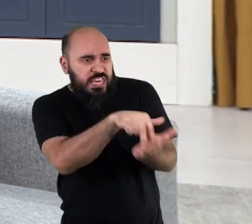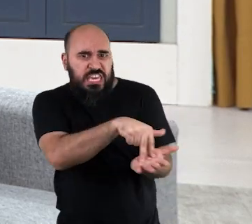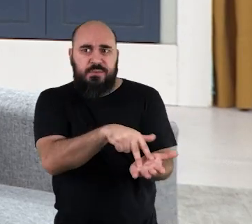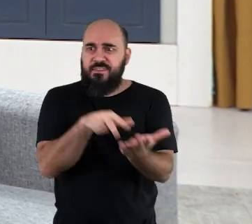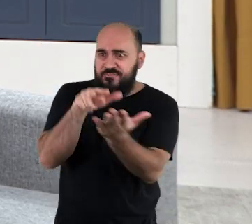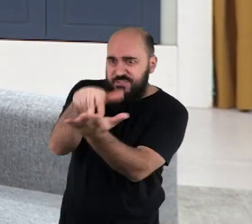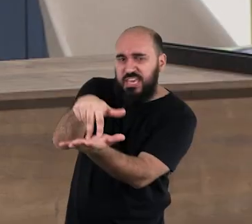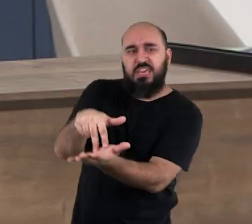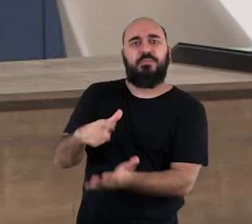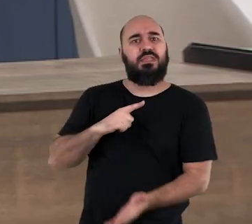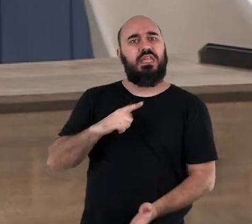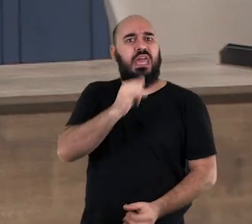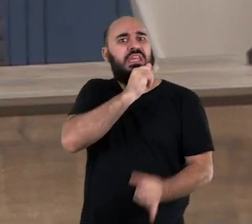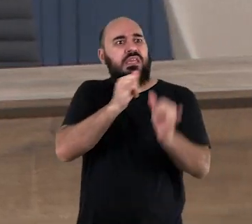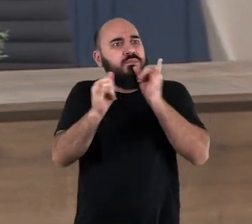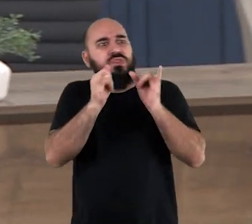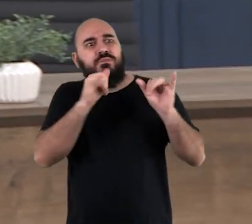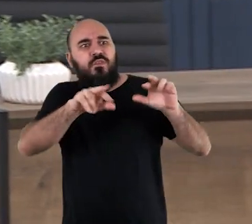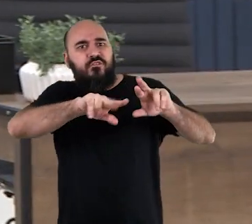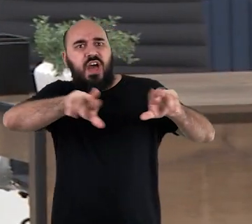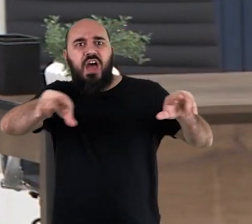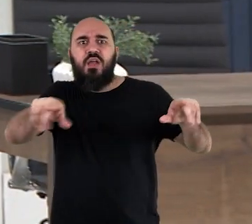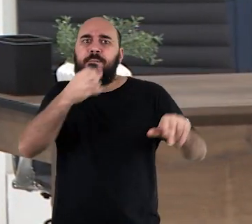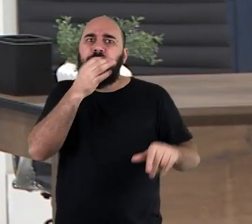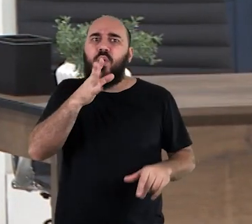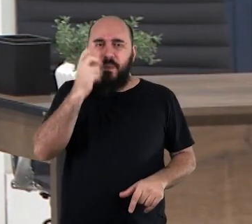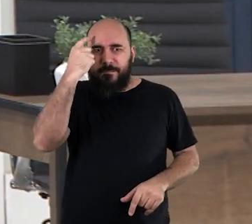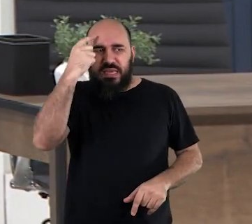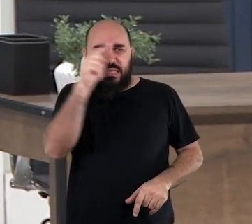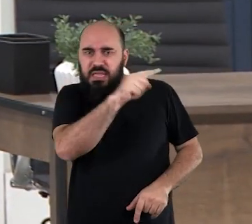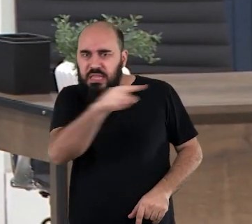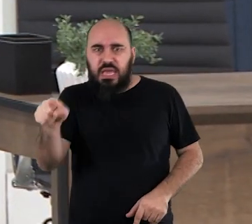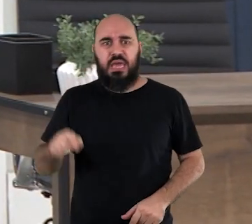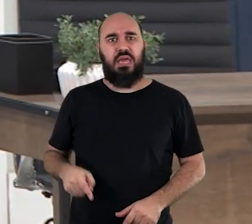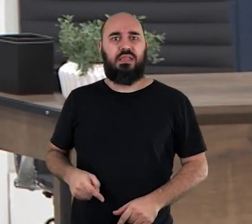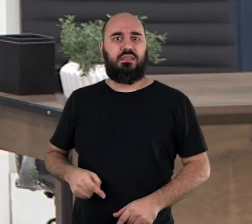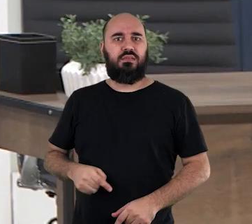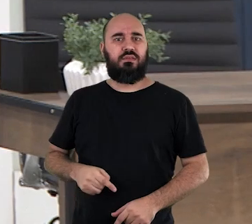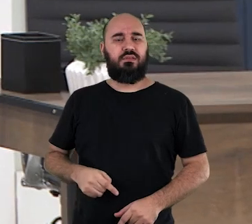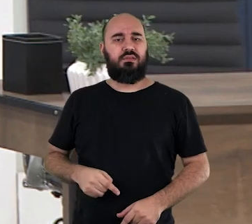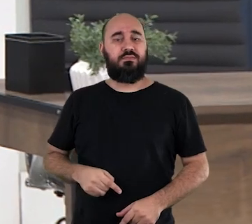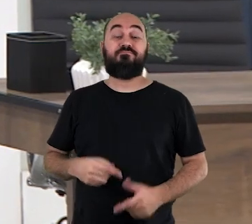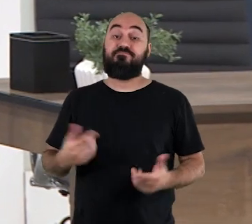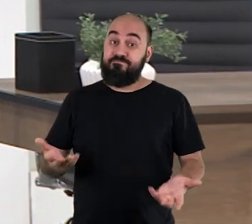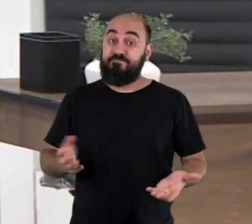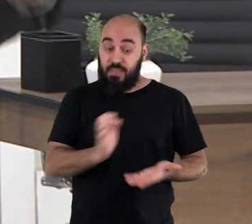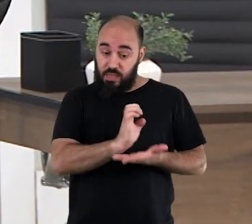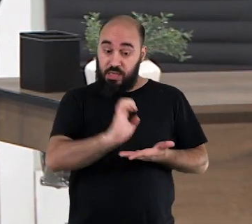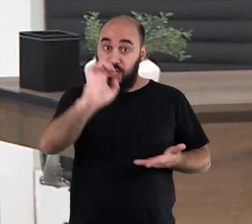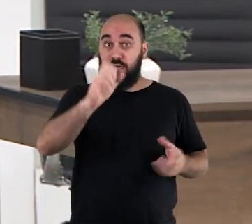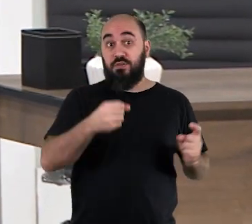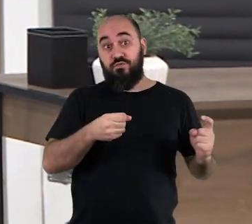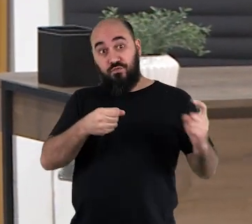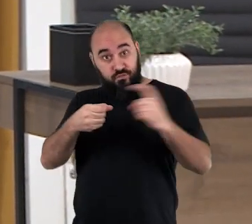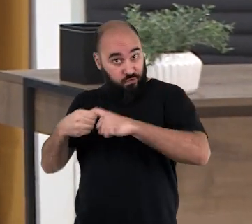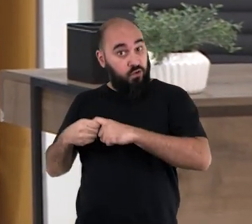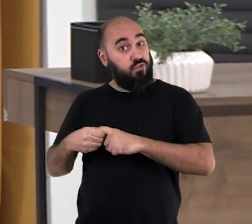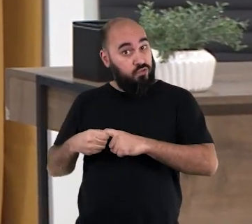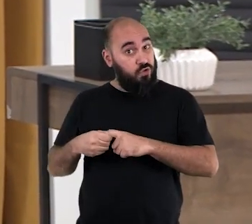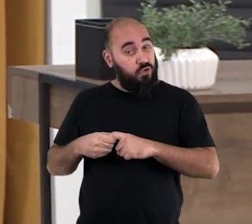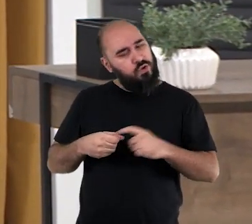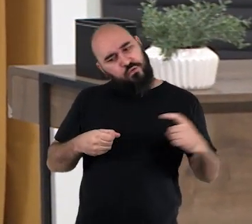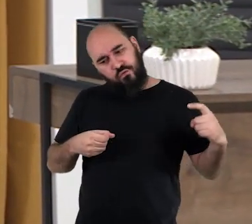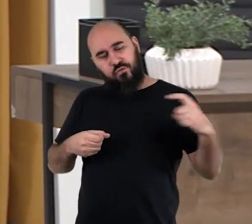Senhor. E olha aqui uma coisa, Elias voltou. Voltou sim, atendeu o chamado de